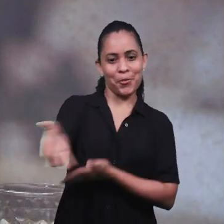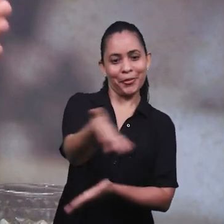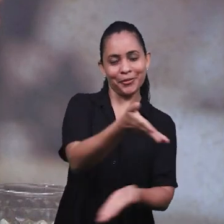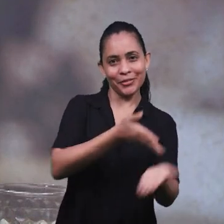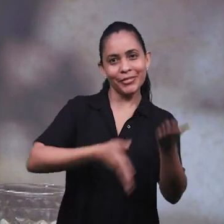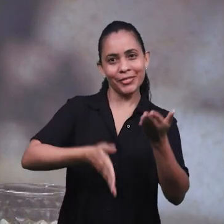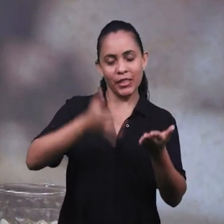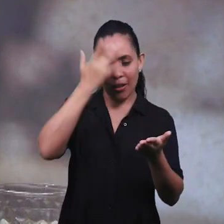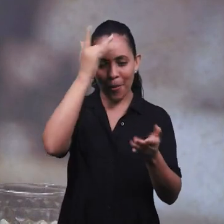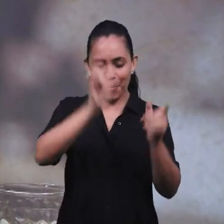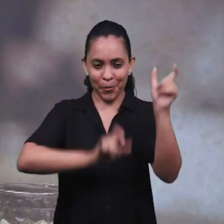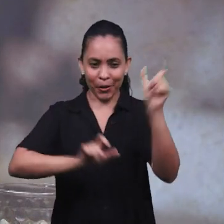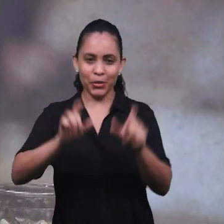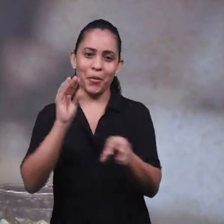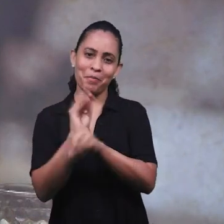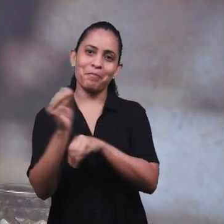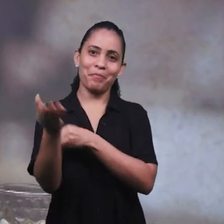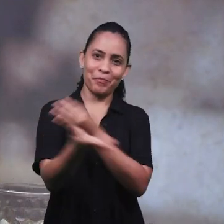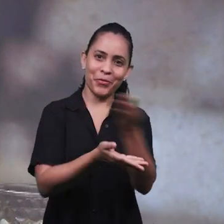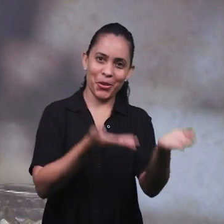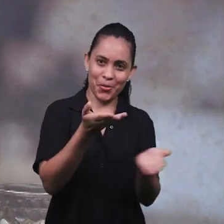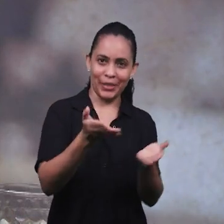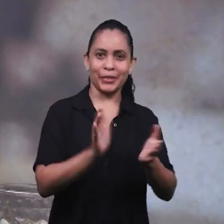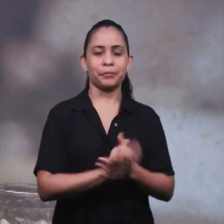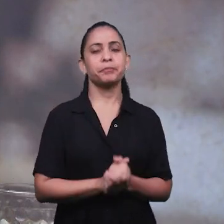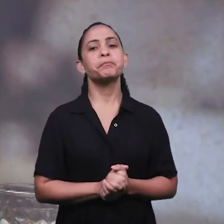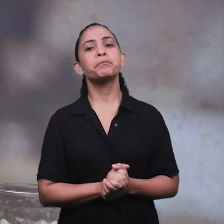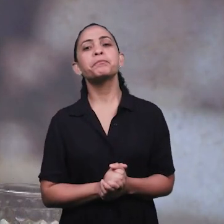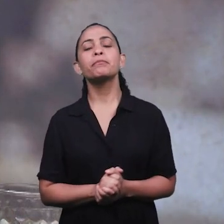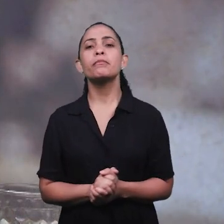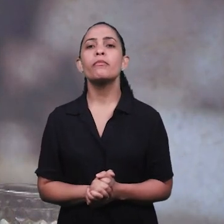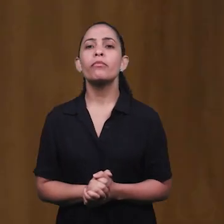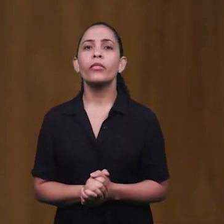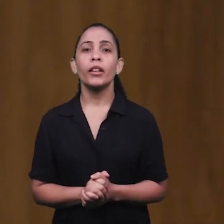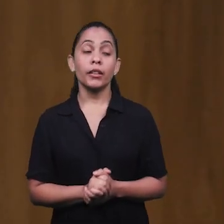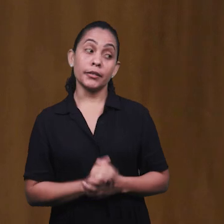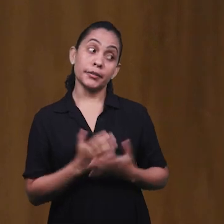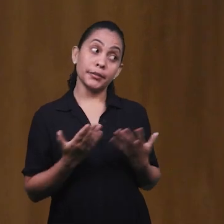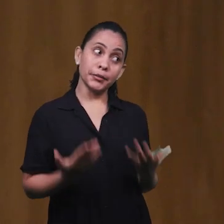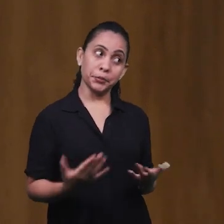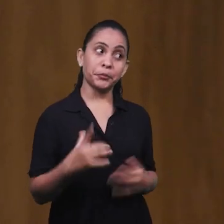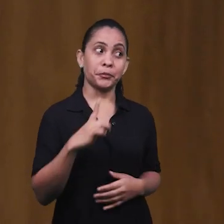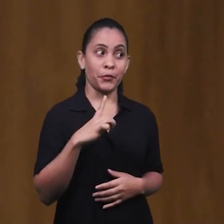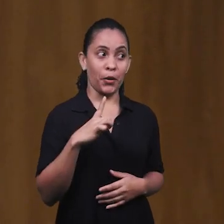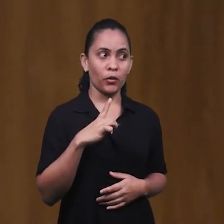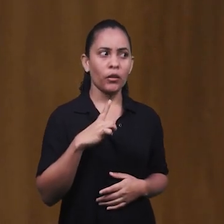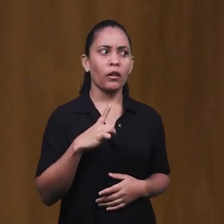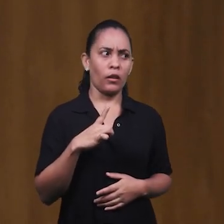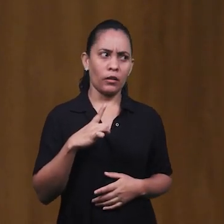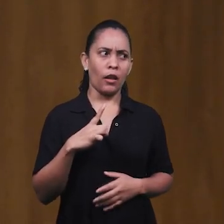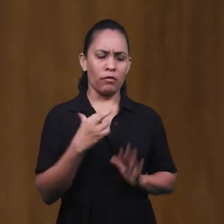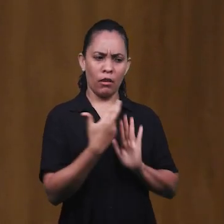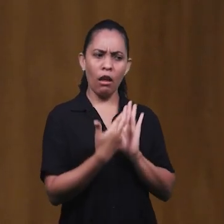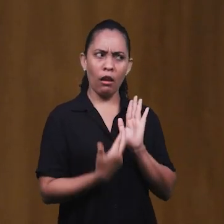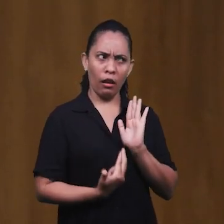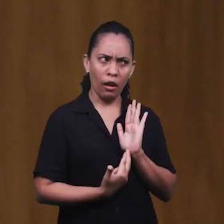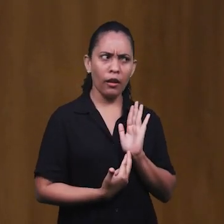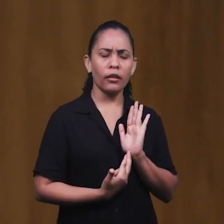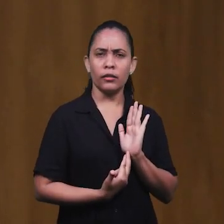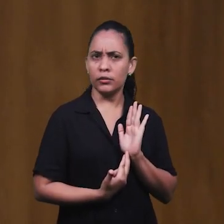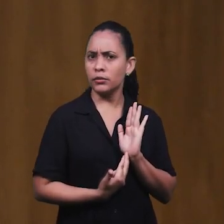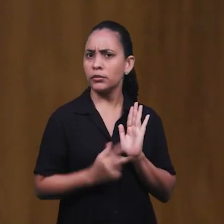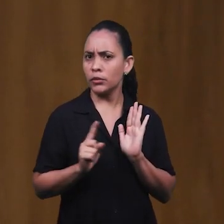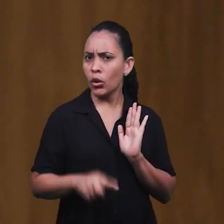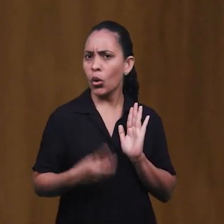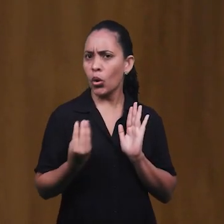cada pessoa é proprietária da sua unidade privativa. Então é evidente que deve haver uma ordem, né, de como você pode